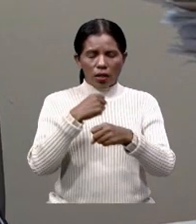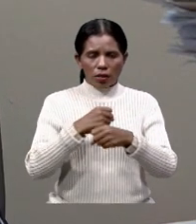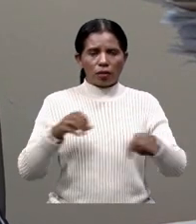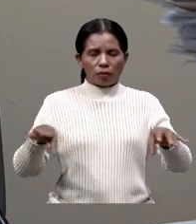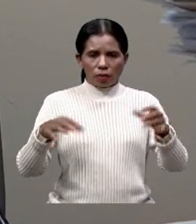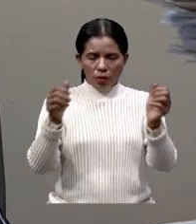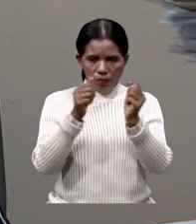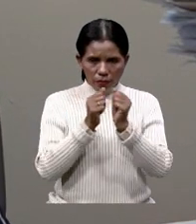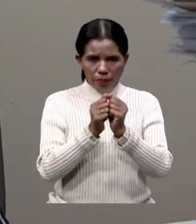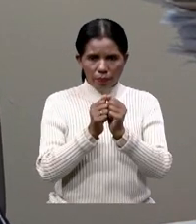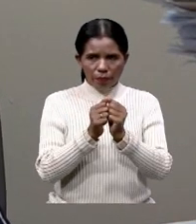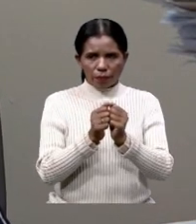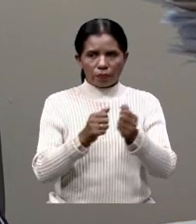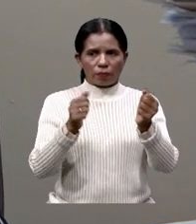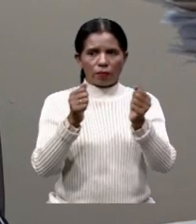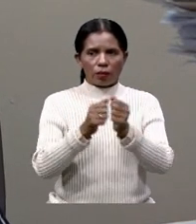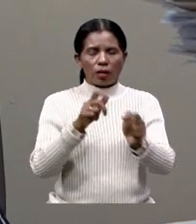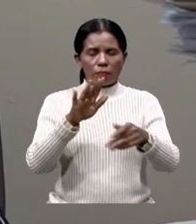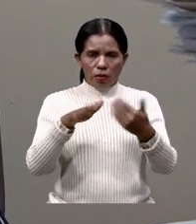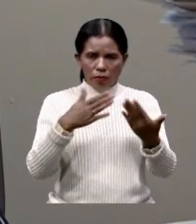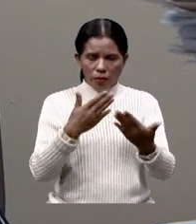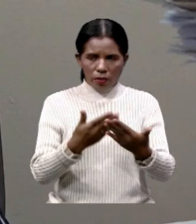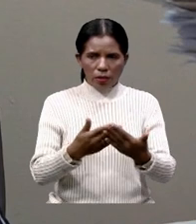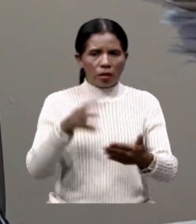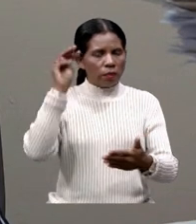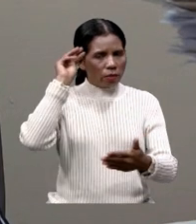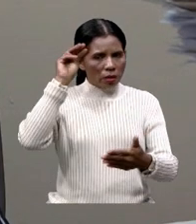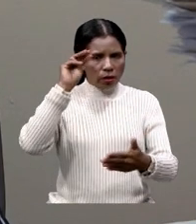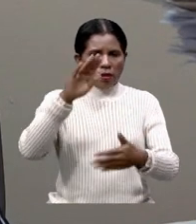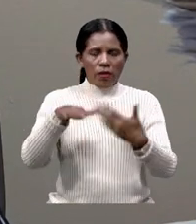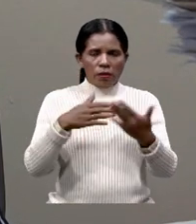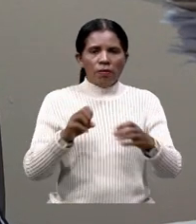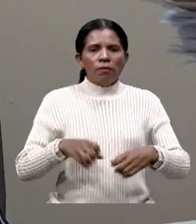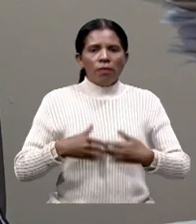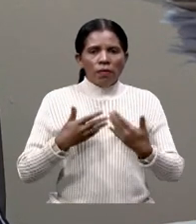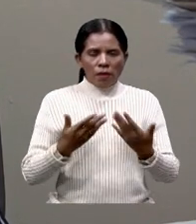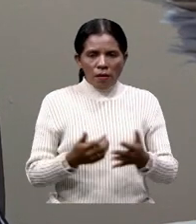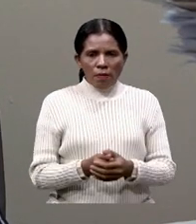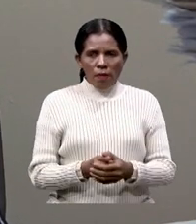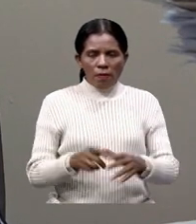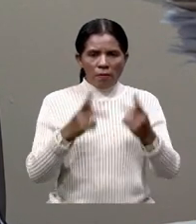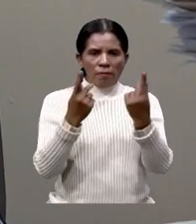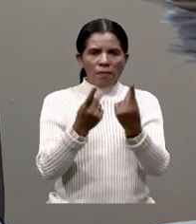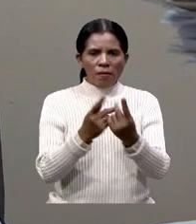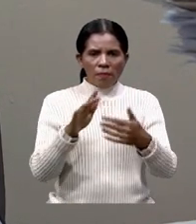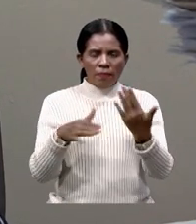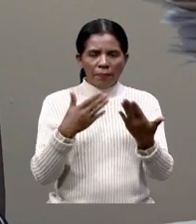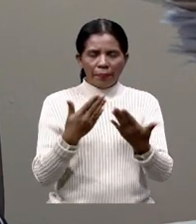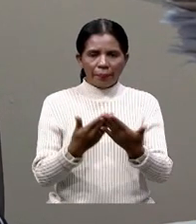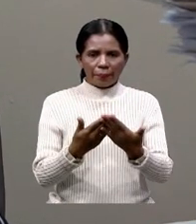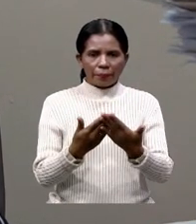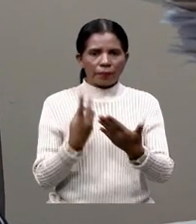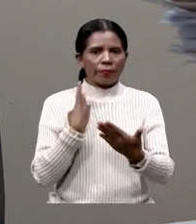o serviço ou entidade toma, ministério relevante, ou insa para empresário local, ou insa para ato. Ita